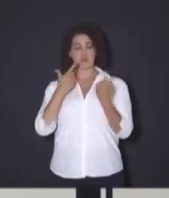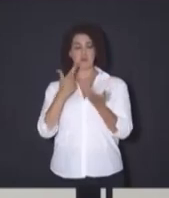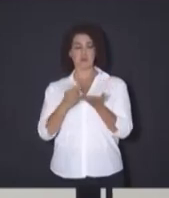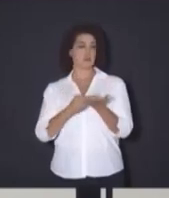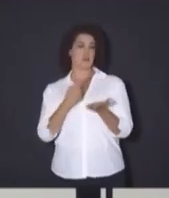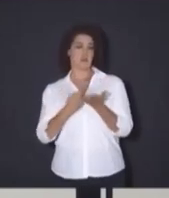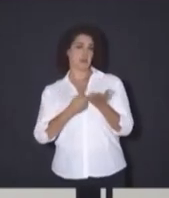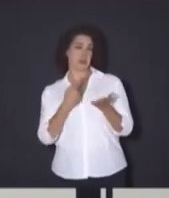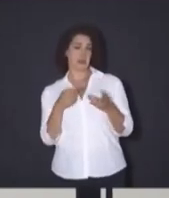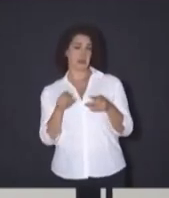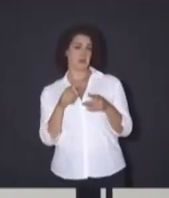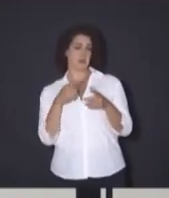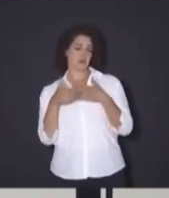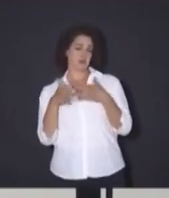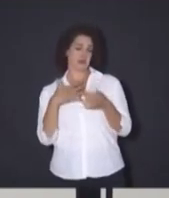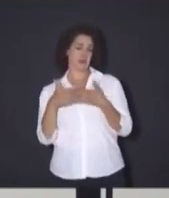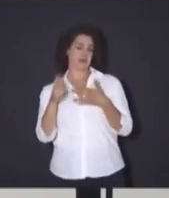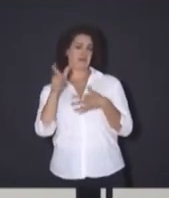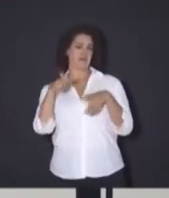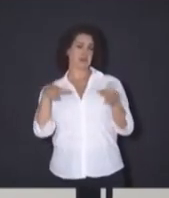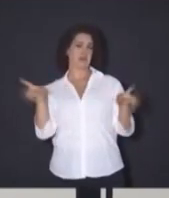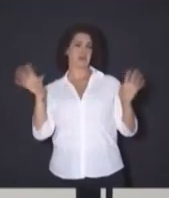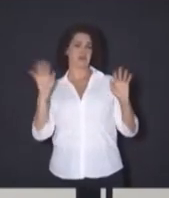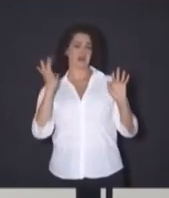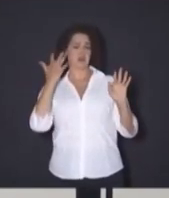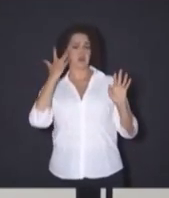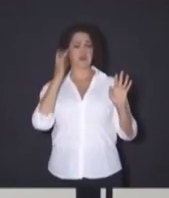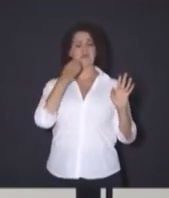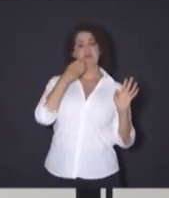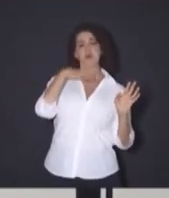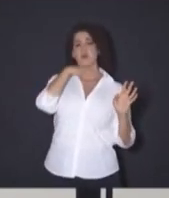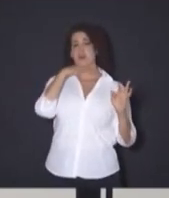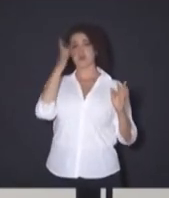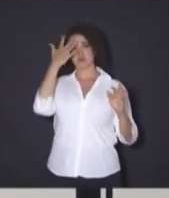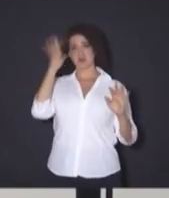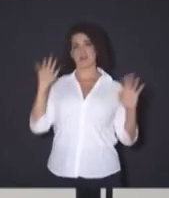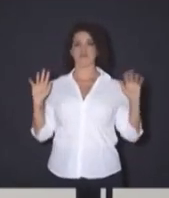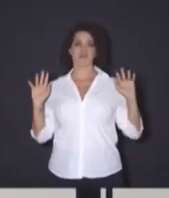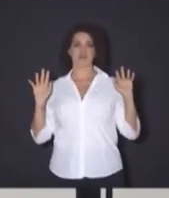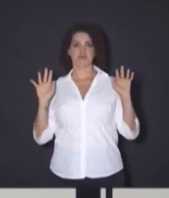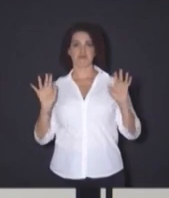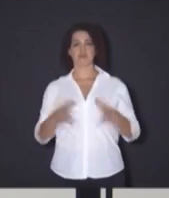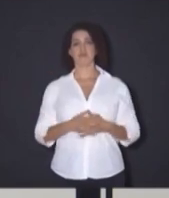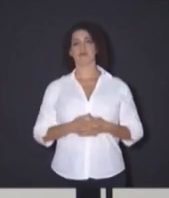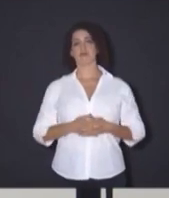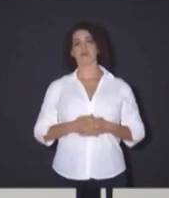um aí. Não sei se prestava, não sei se não prestava.